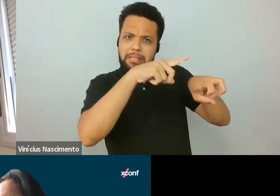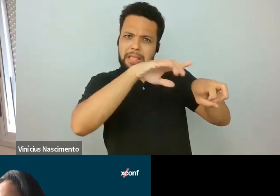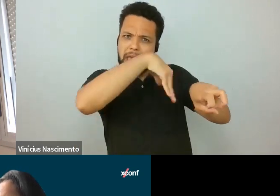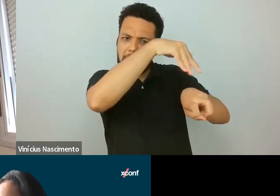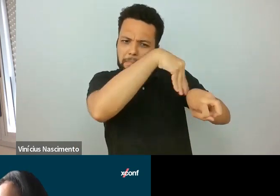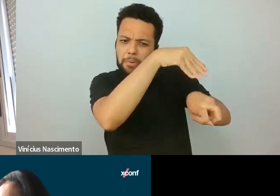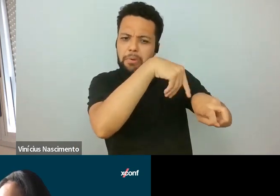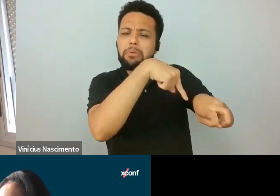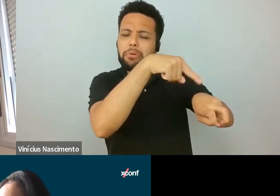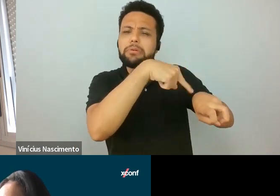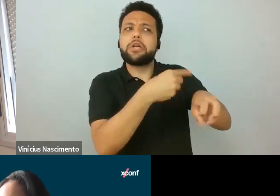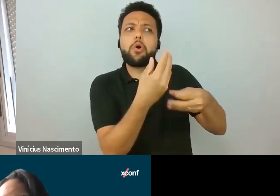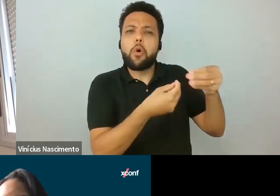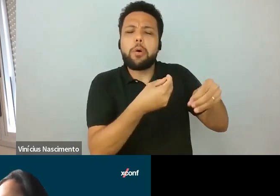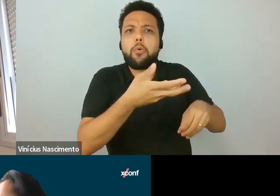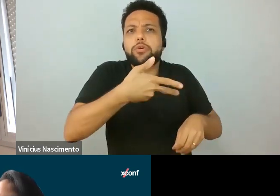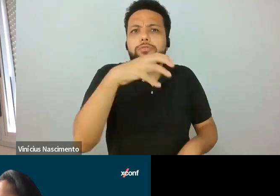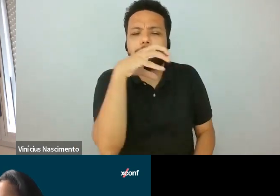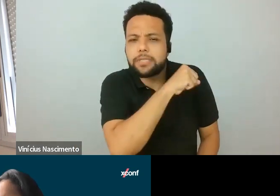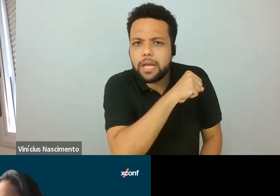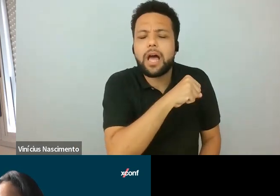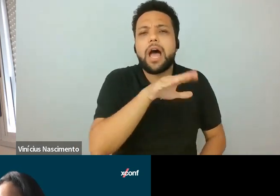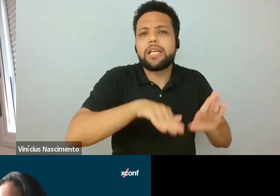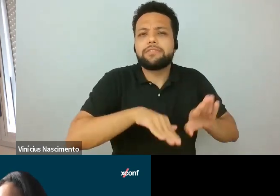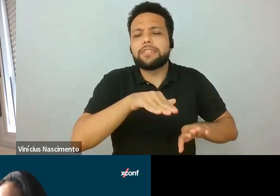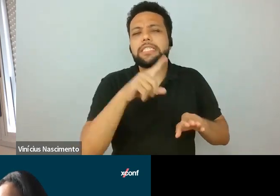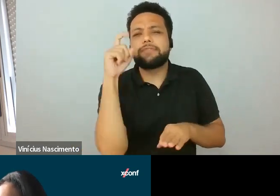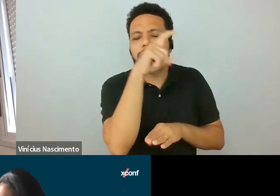às vezes, tenho dificuldade de manter o engajamento no pareamento.